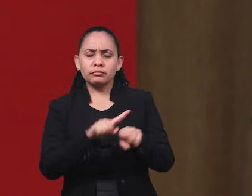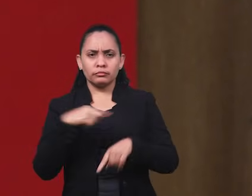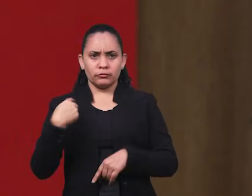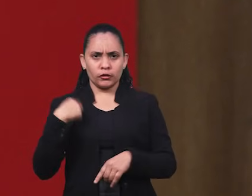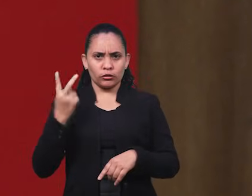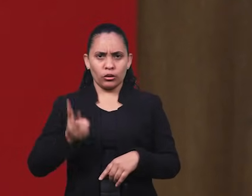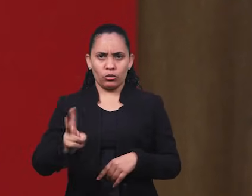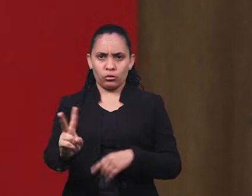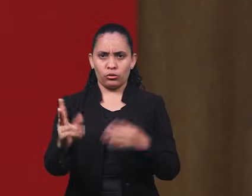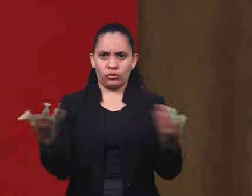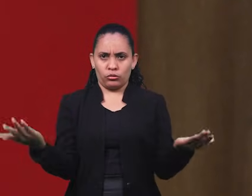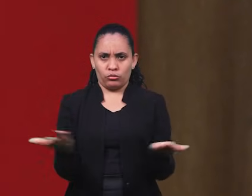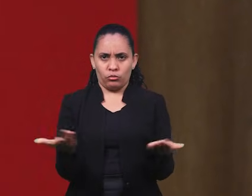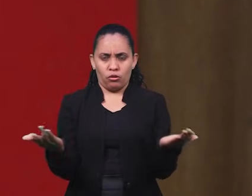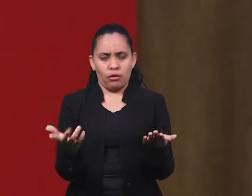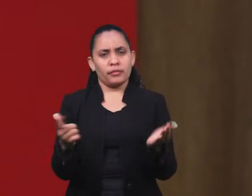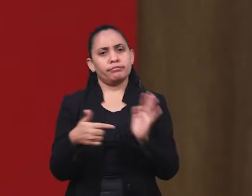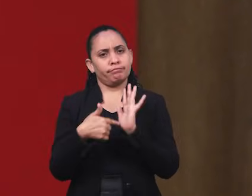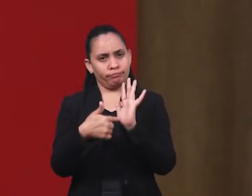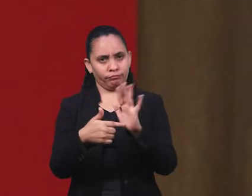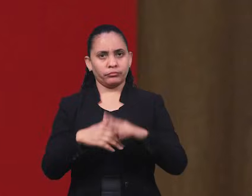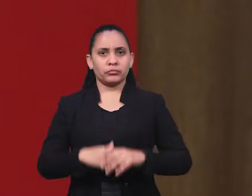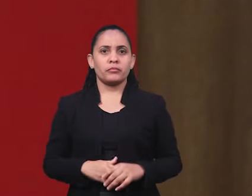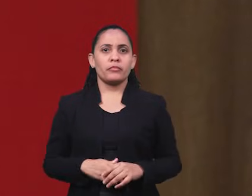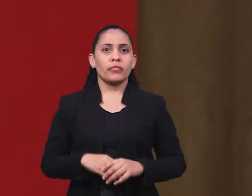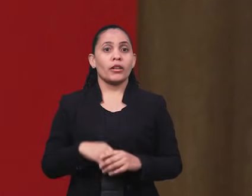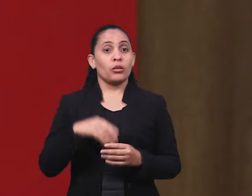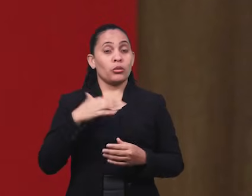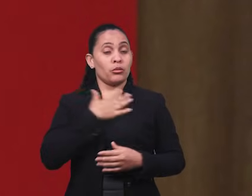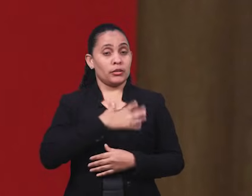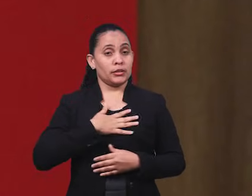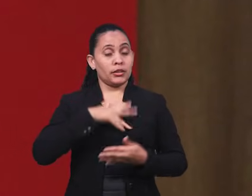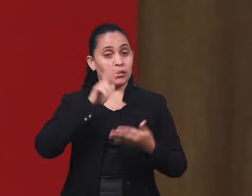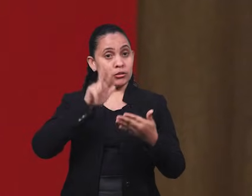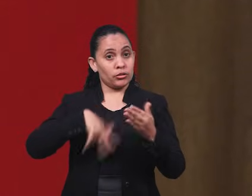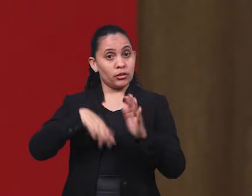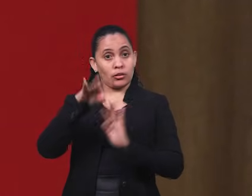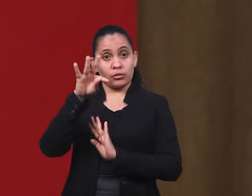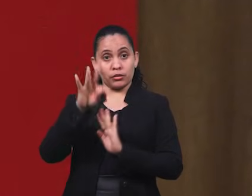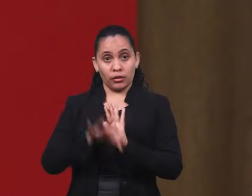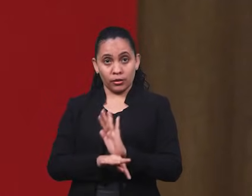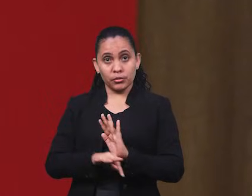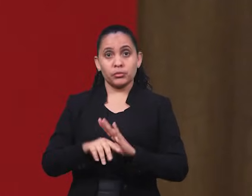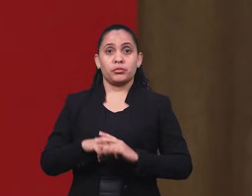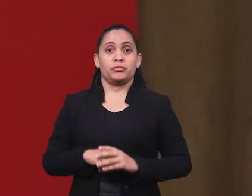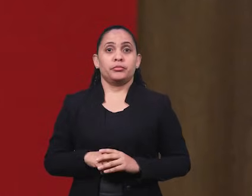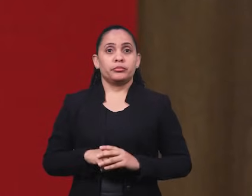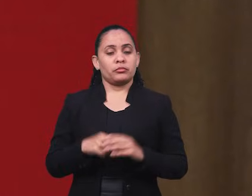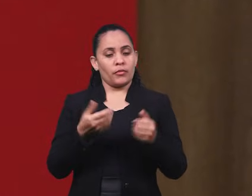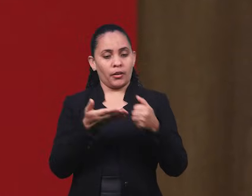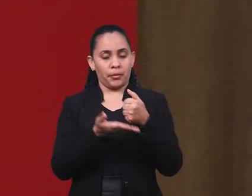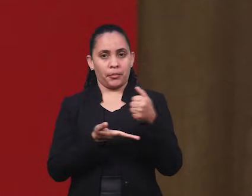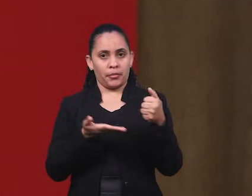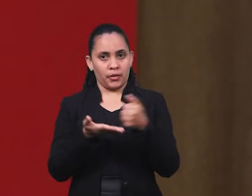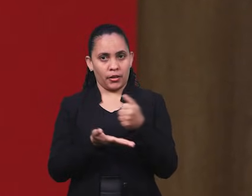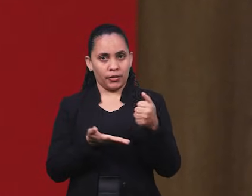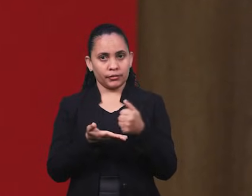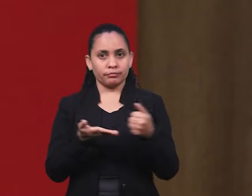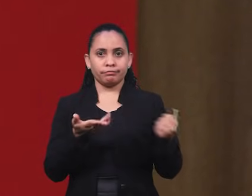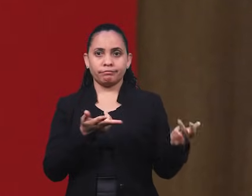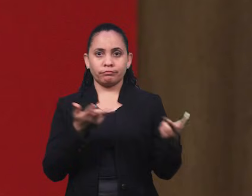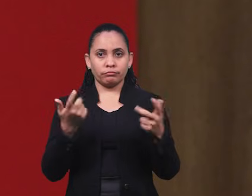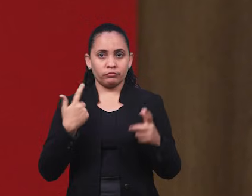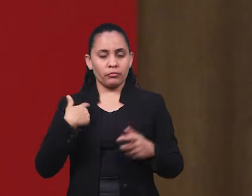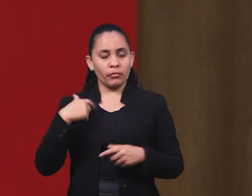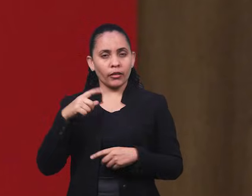vamos continuar falando. Gostaria de ler o texto que foi uma base que chamou muita